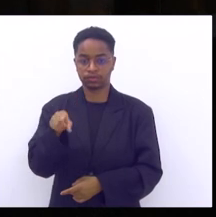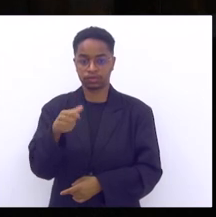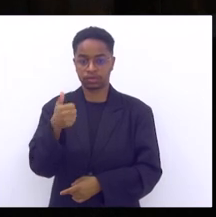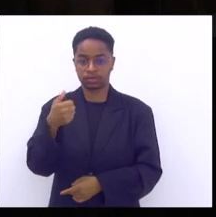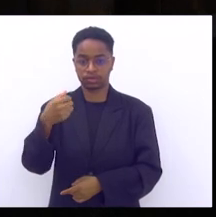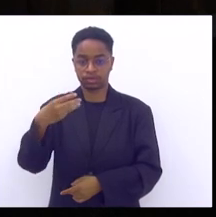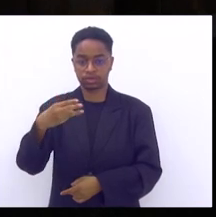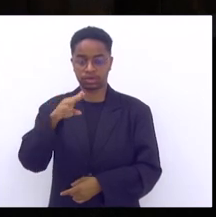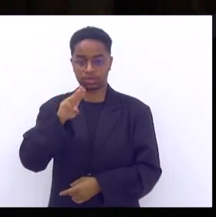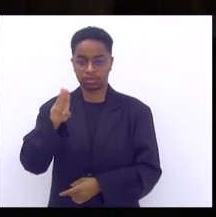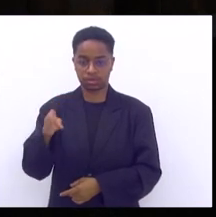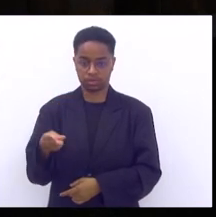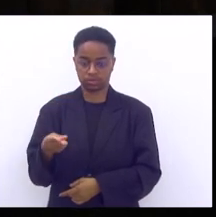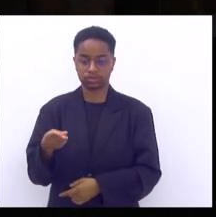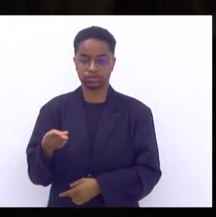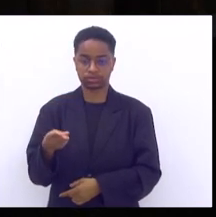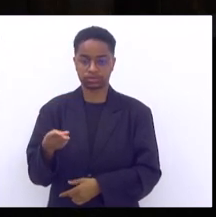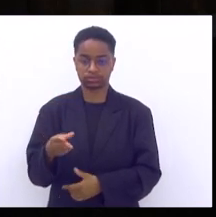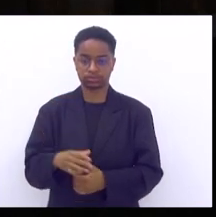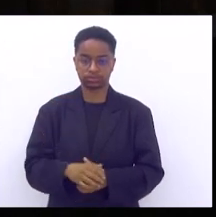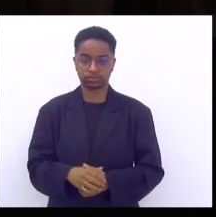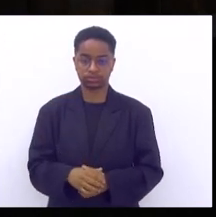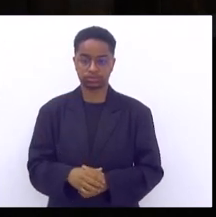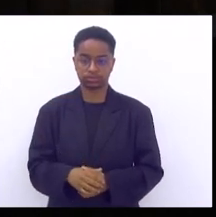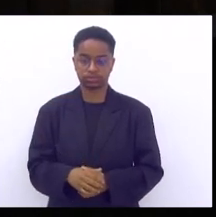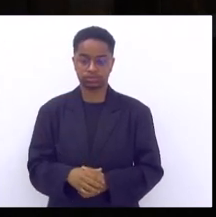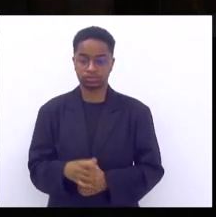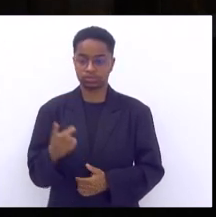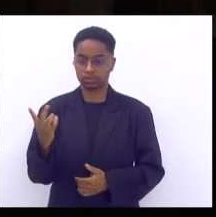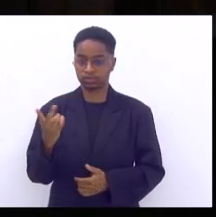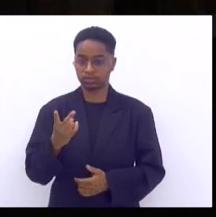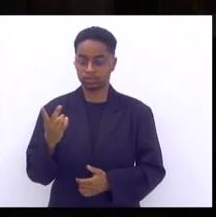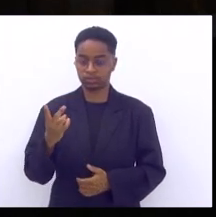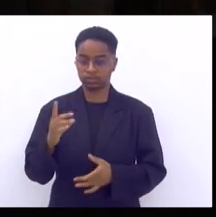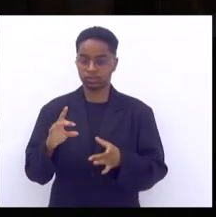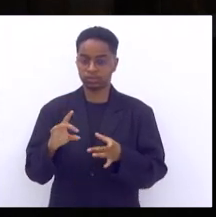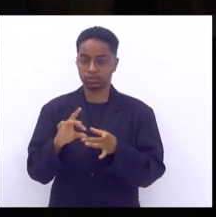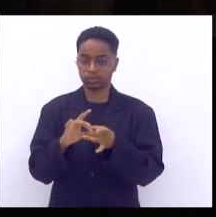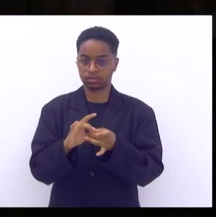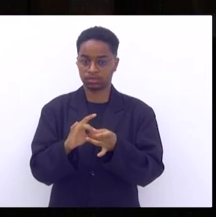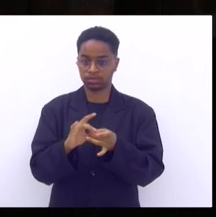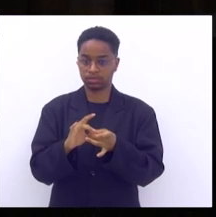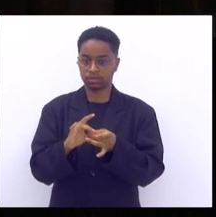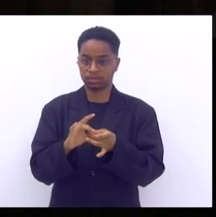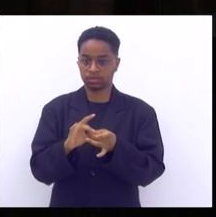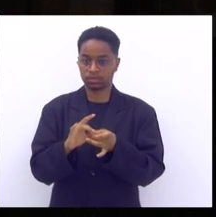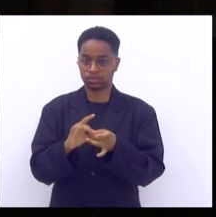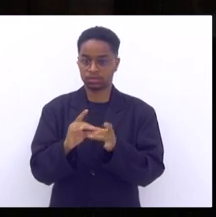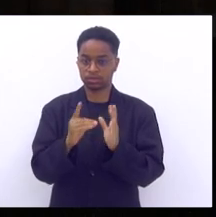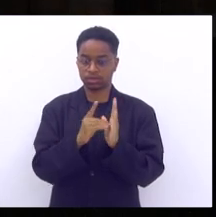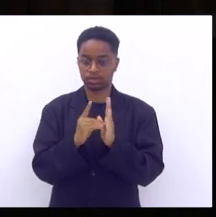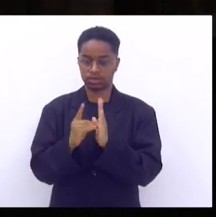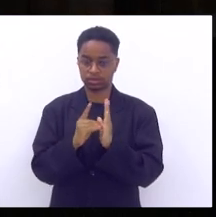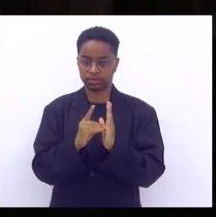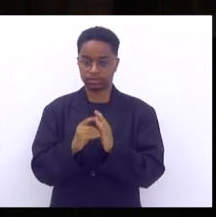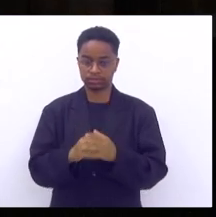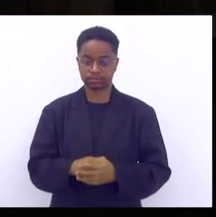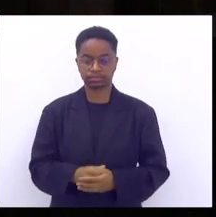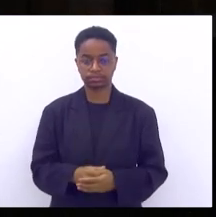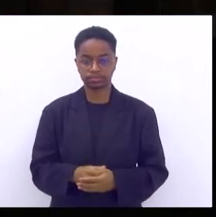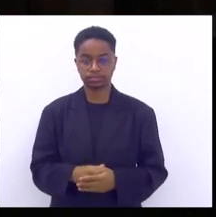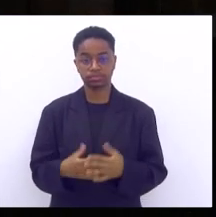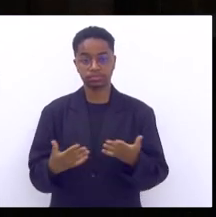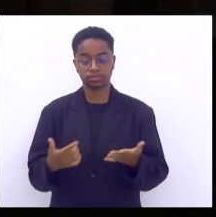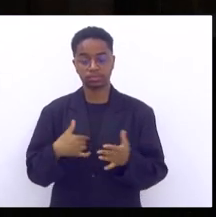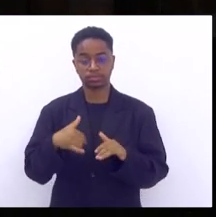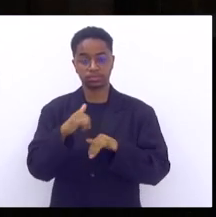755,13 milhões, respectivamente, ambas vinculadas ao DETRAN. O que eu quero dizer